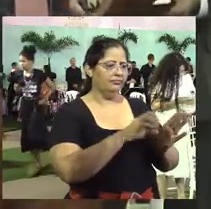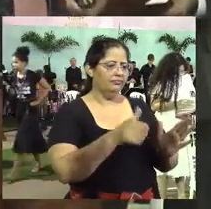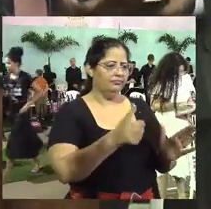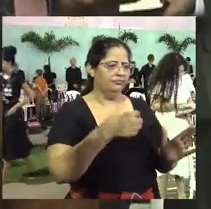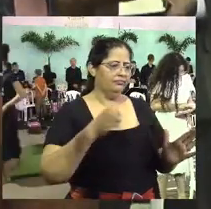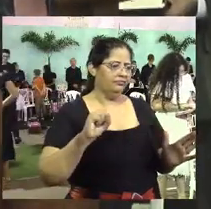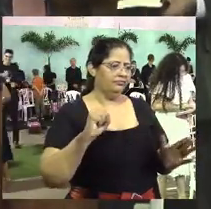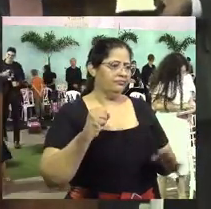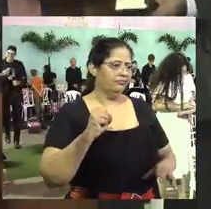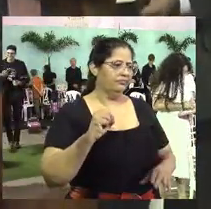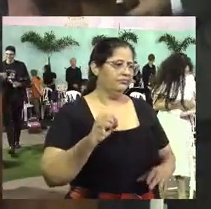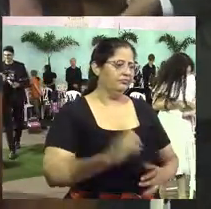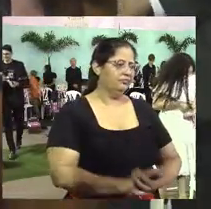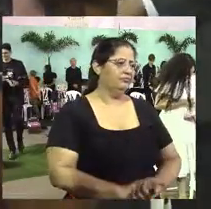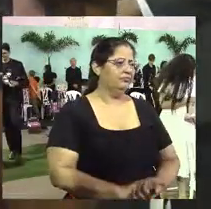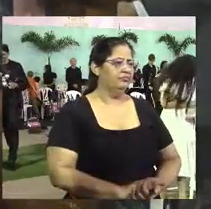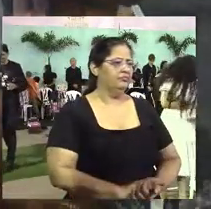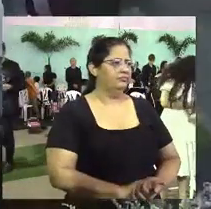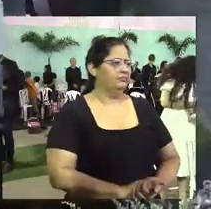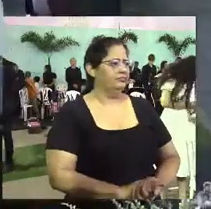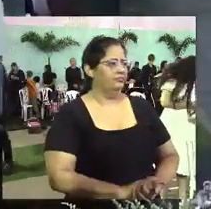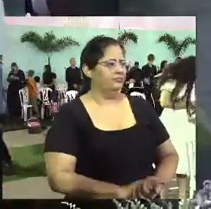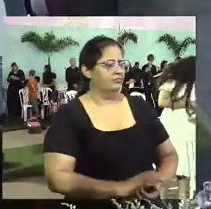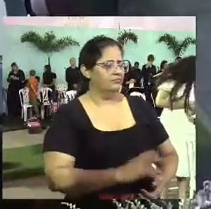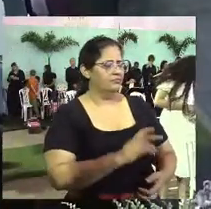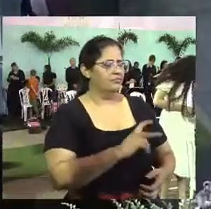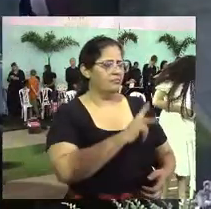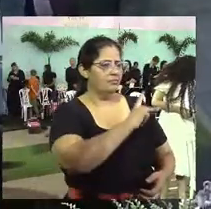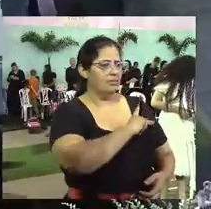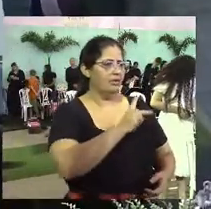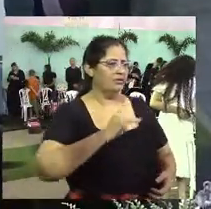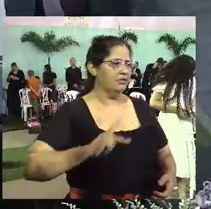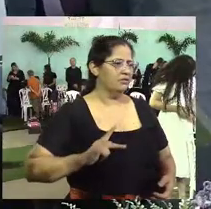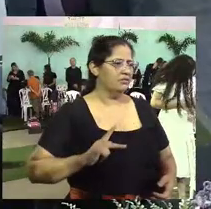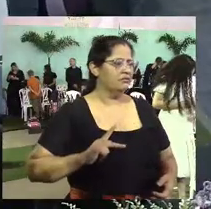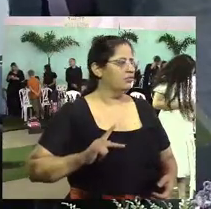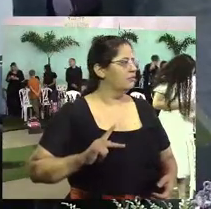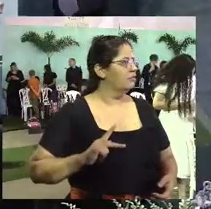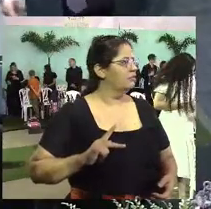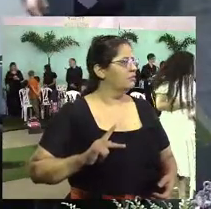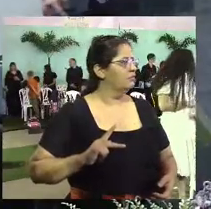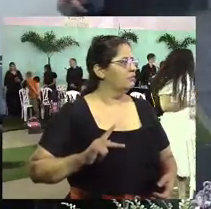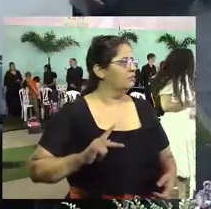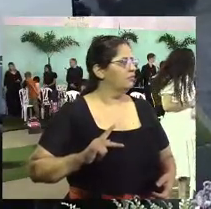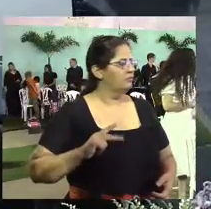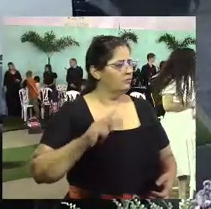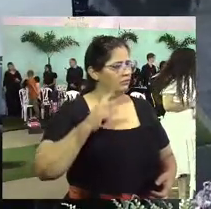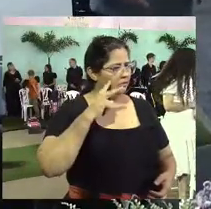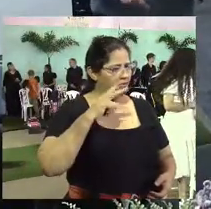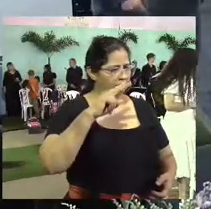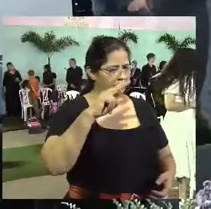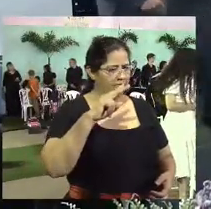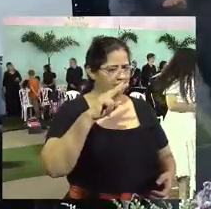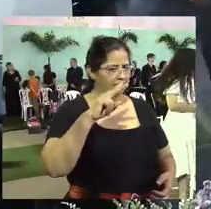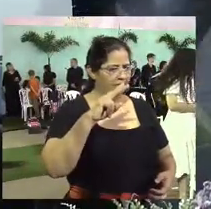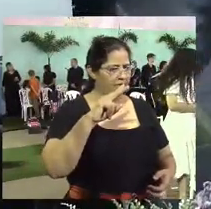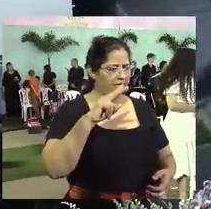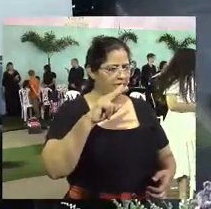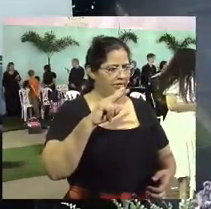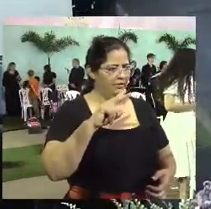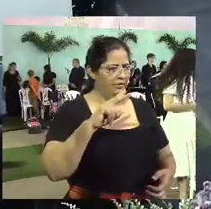saudação do meu pastor presidente Pastor Raul Cavalcante Batista o pastor de Imperatriz o meu pastor que envia a saudação